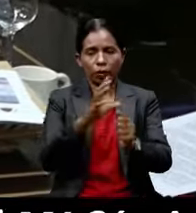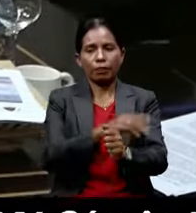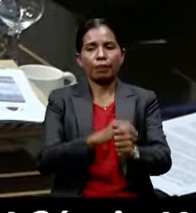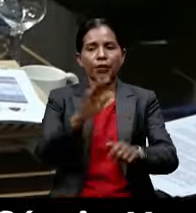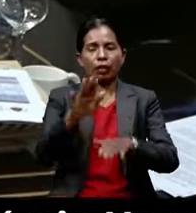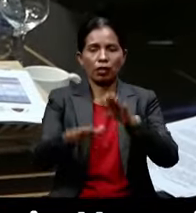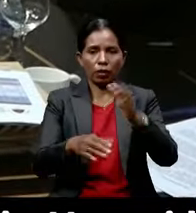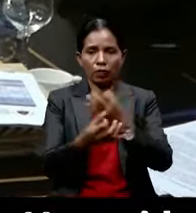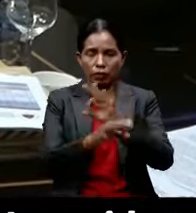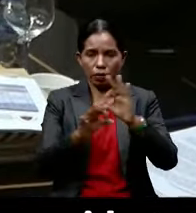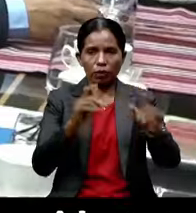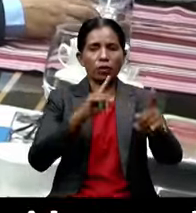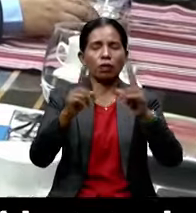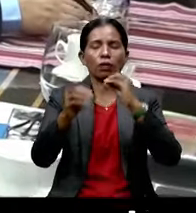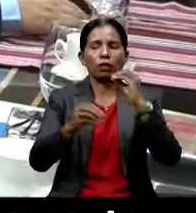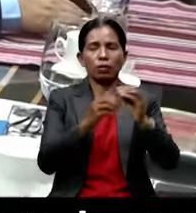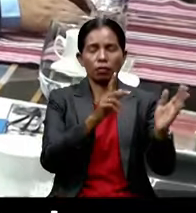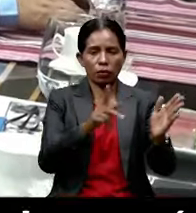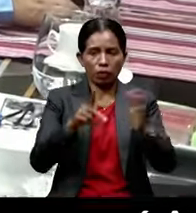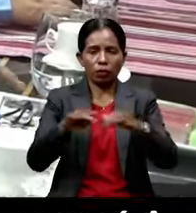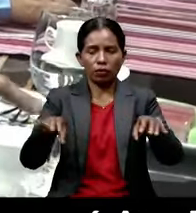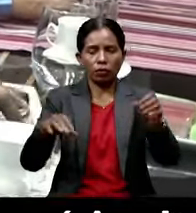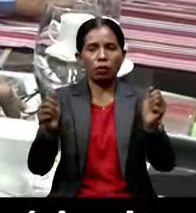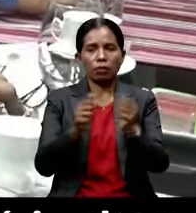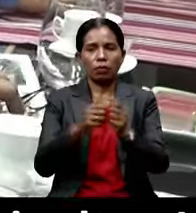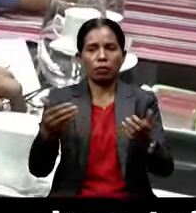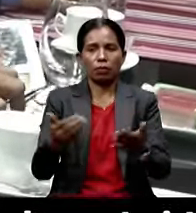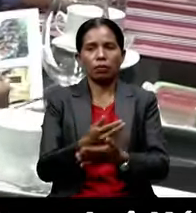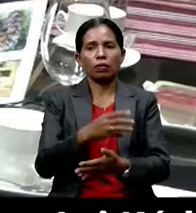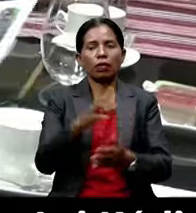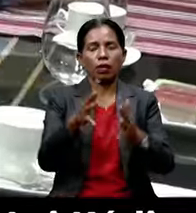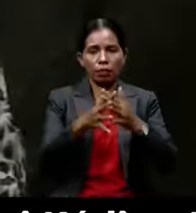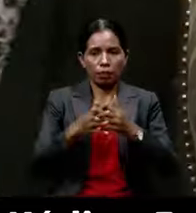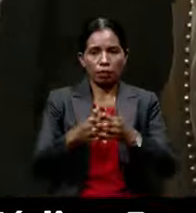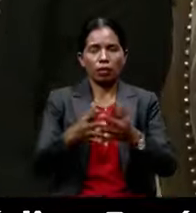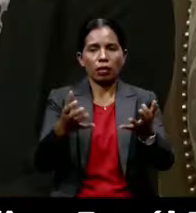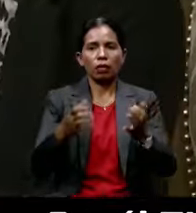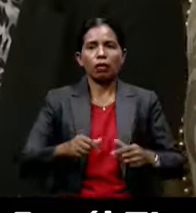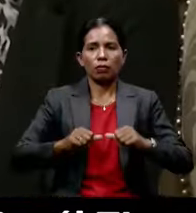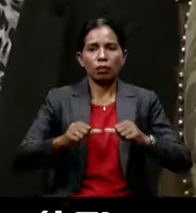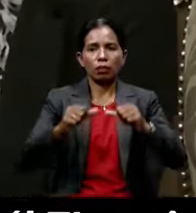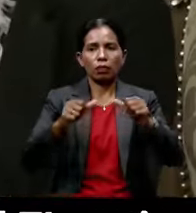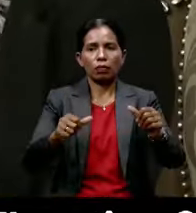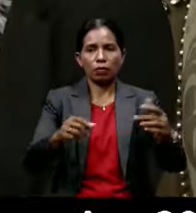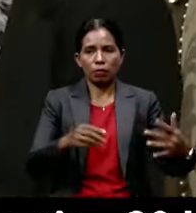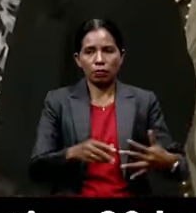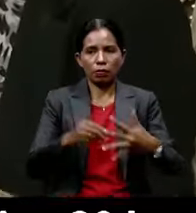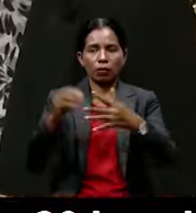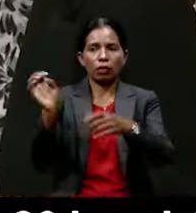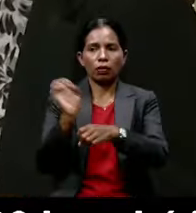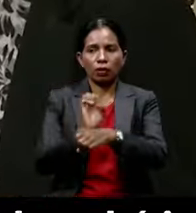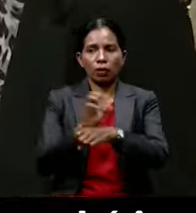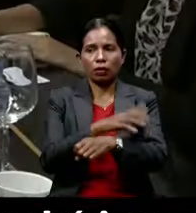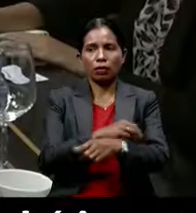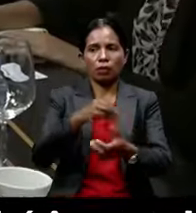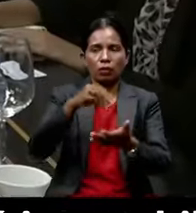la ONA, no qual ele mostra plano cooperação FON, nebe mais que Estados Unidos de América, a caracato continua, liu-liu e a área economia, onde ele